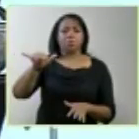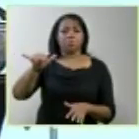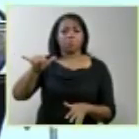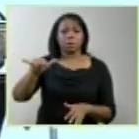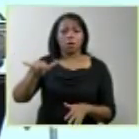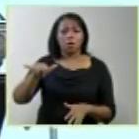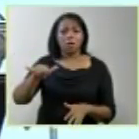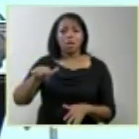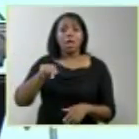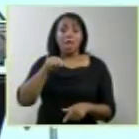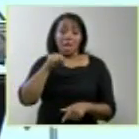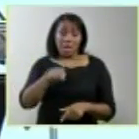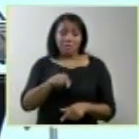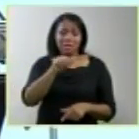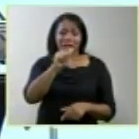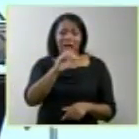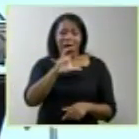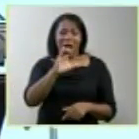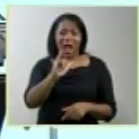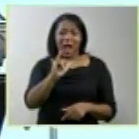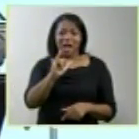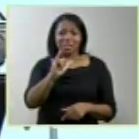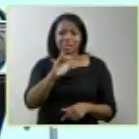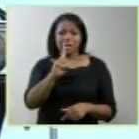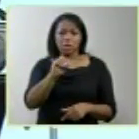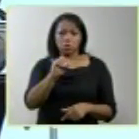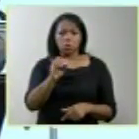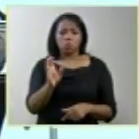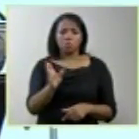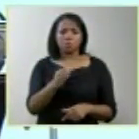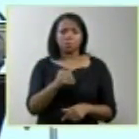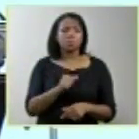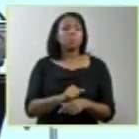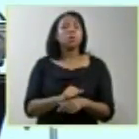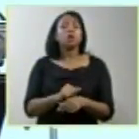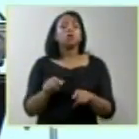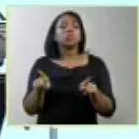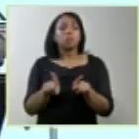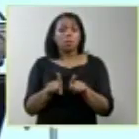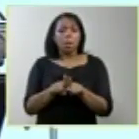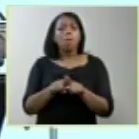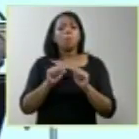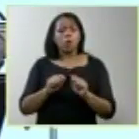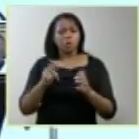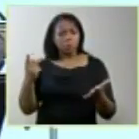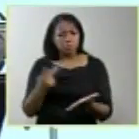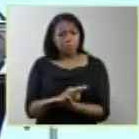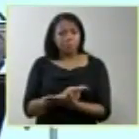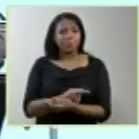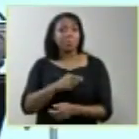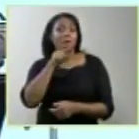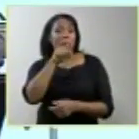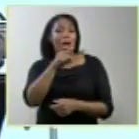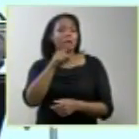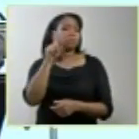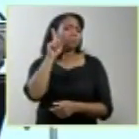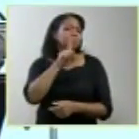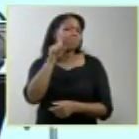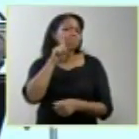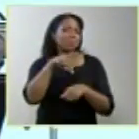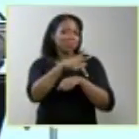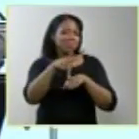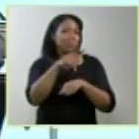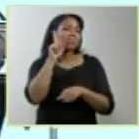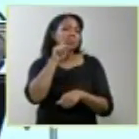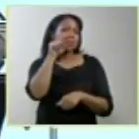o ácido fólico está comprovado cientificamente que pode reduzir os riscos de anencefalia. Nos Estados Unidos, esse risco foi